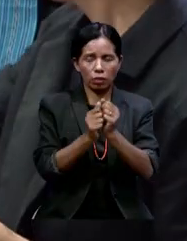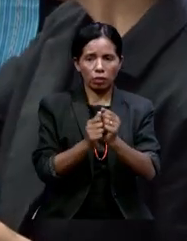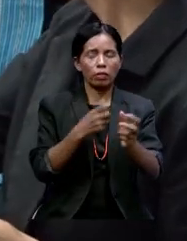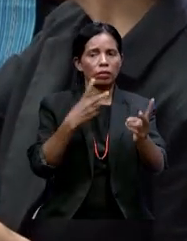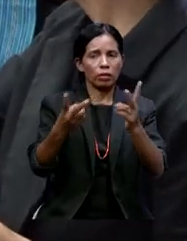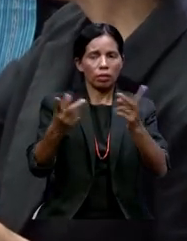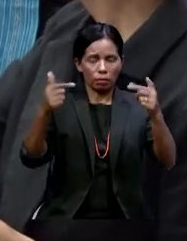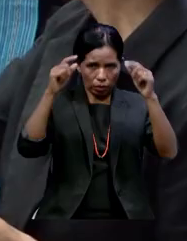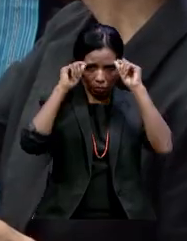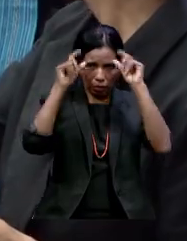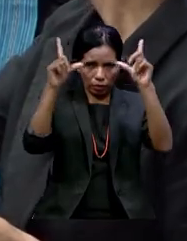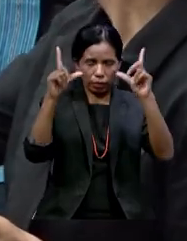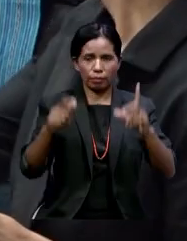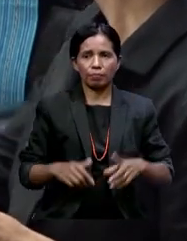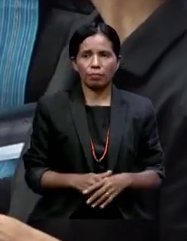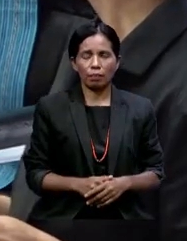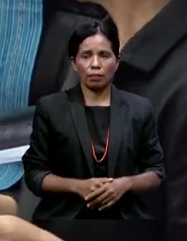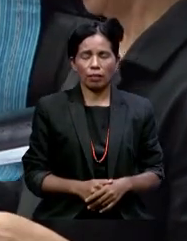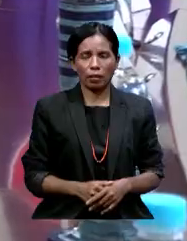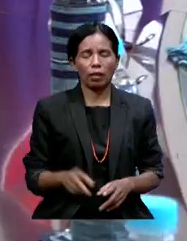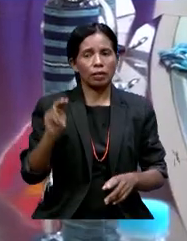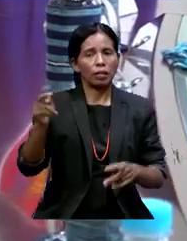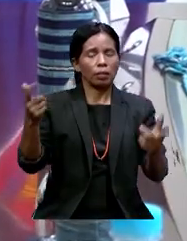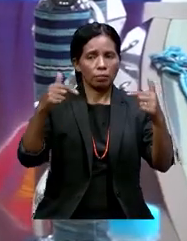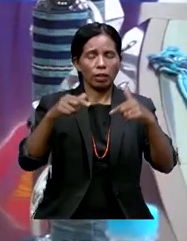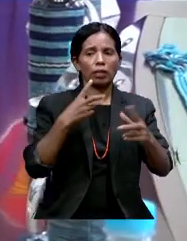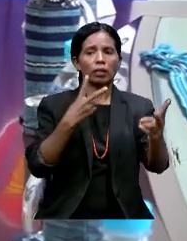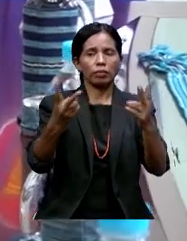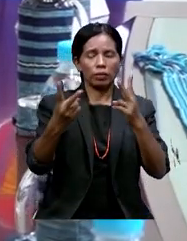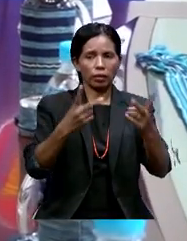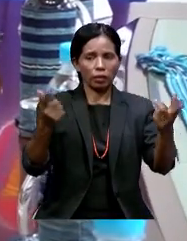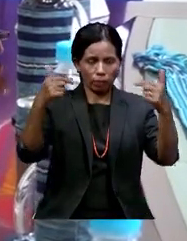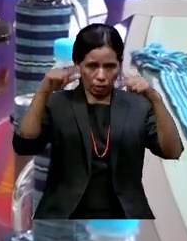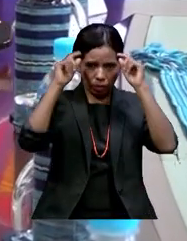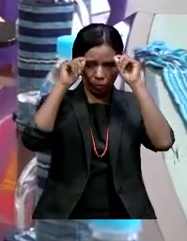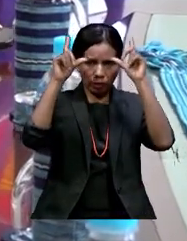ona Timor Leste. Nevene mai halo visiti de mai Timor Leste